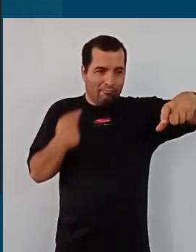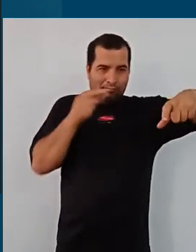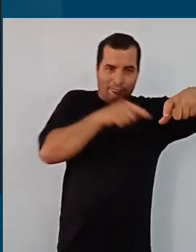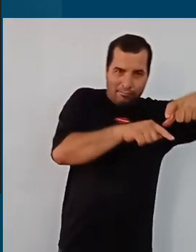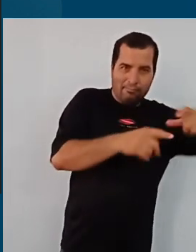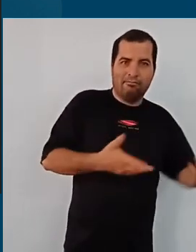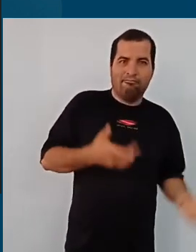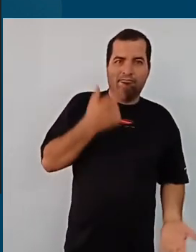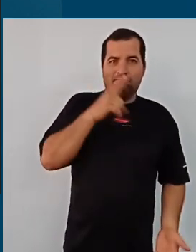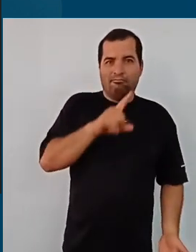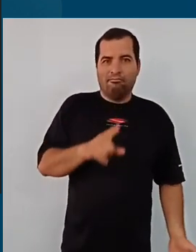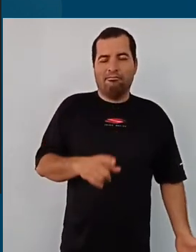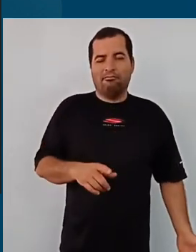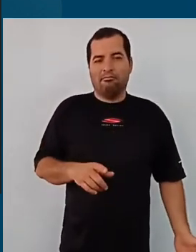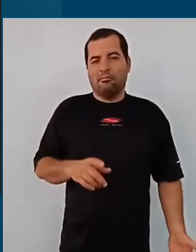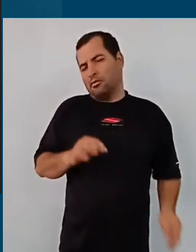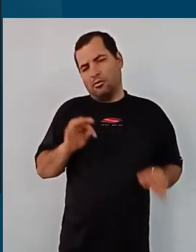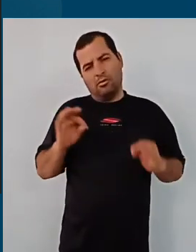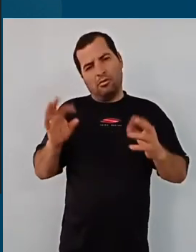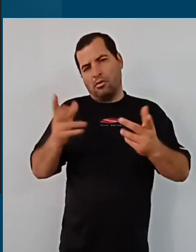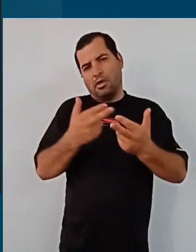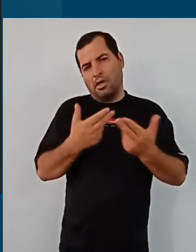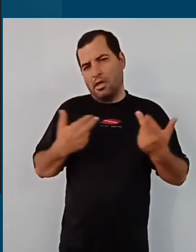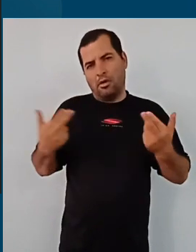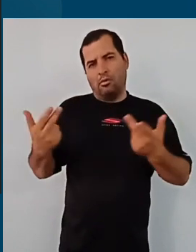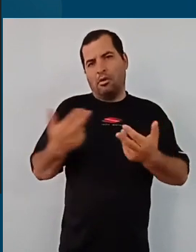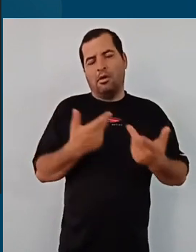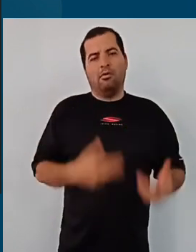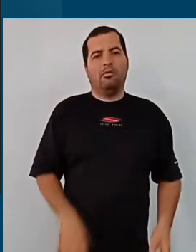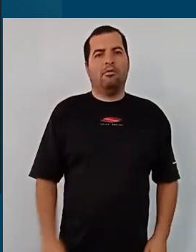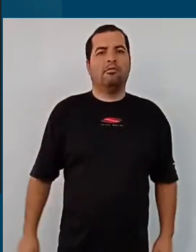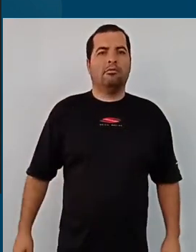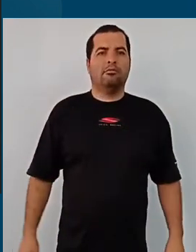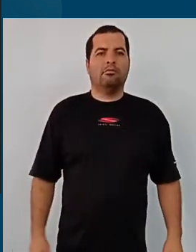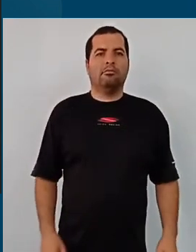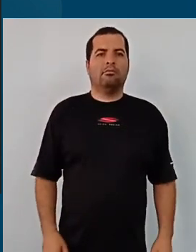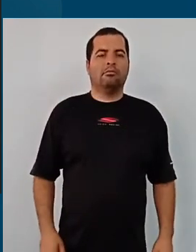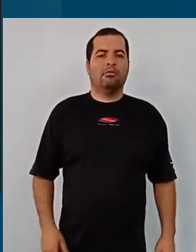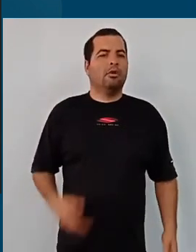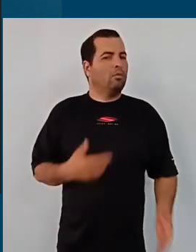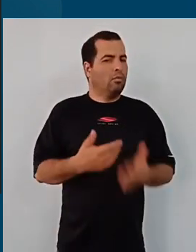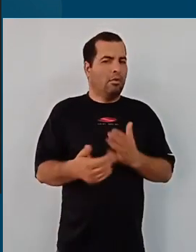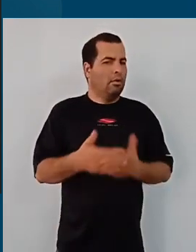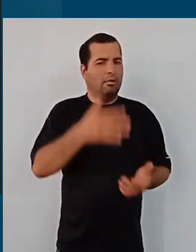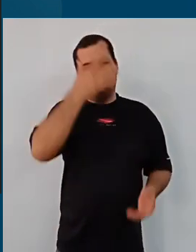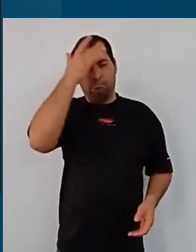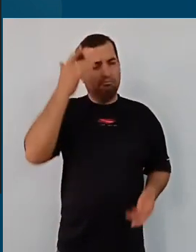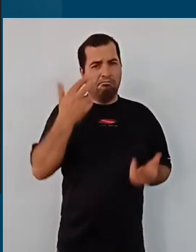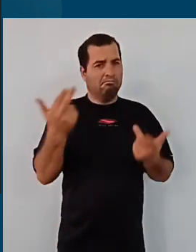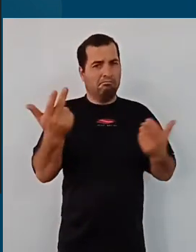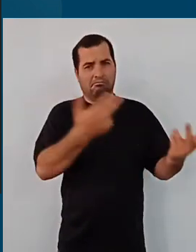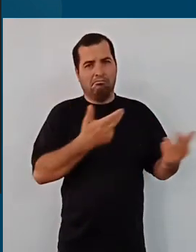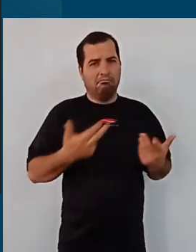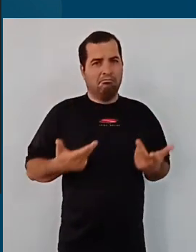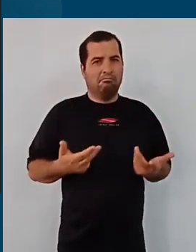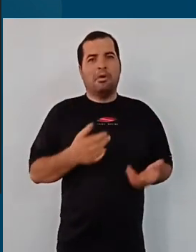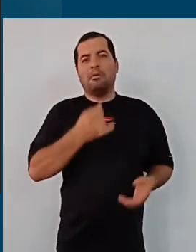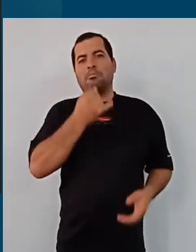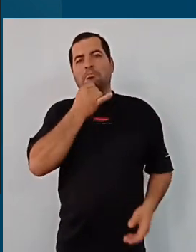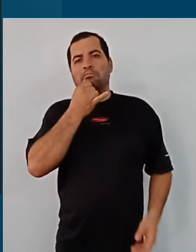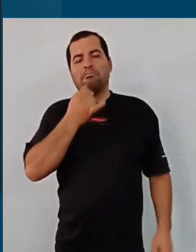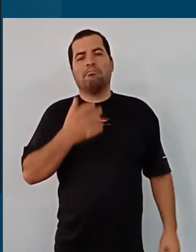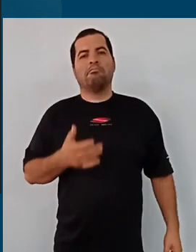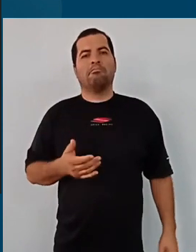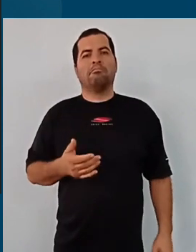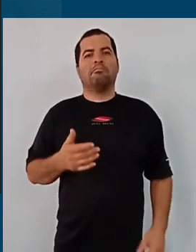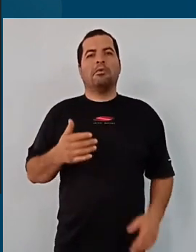momento. Vale a mesma coisa para produzir um texto. Acredito que para qualquer um de vocês, se pedirem, manda um e-mail